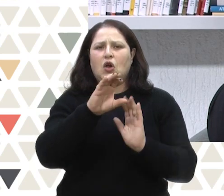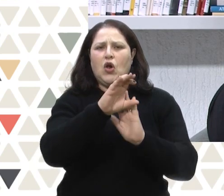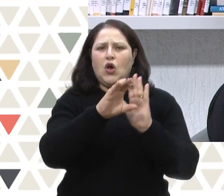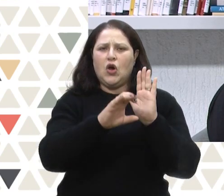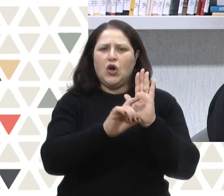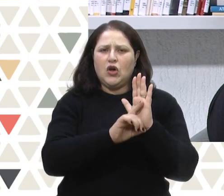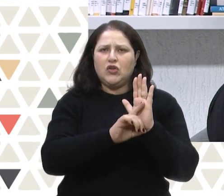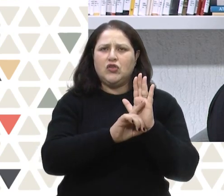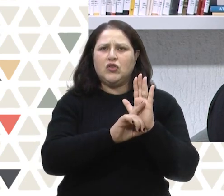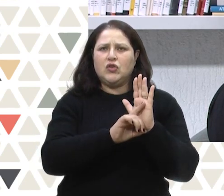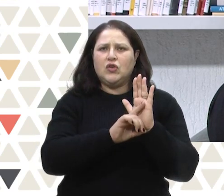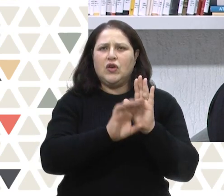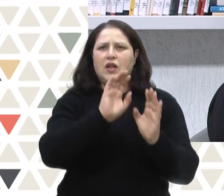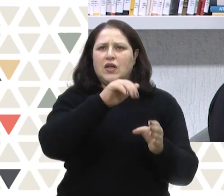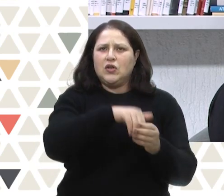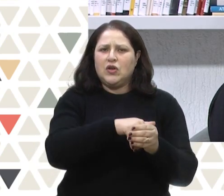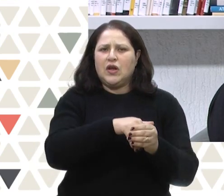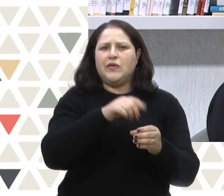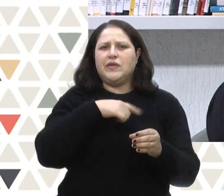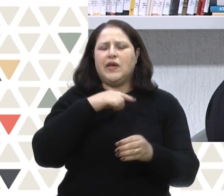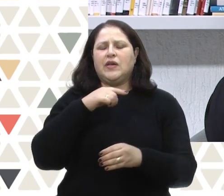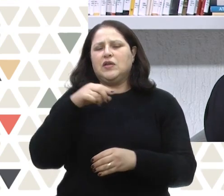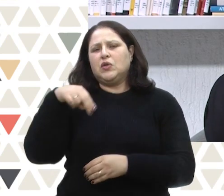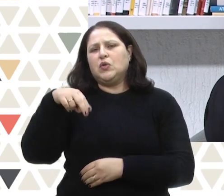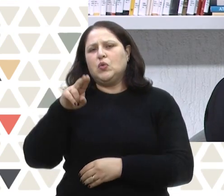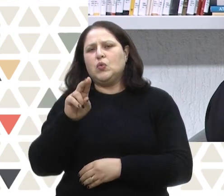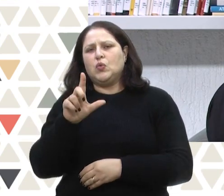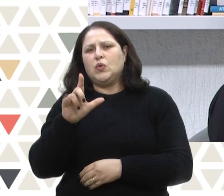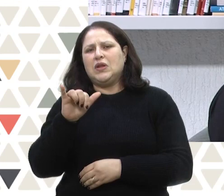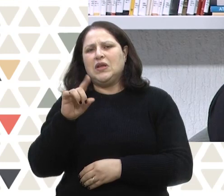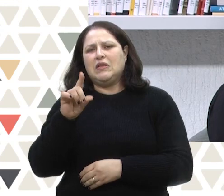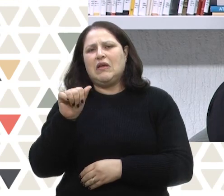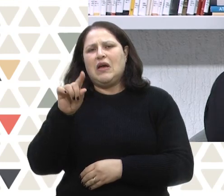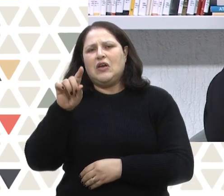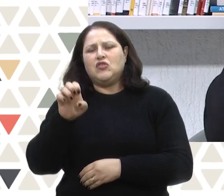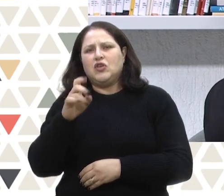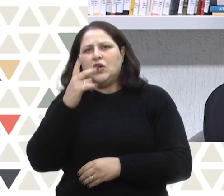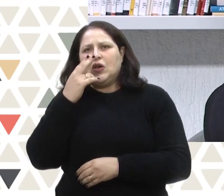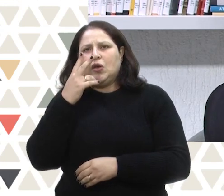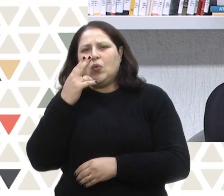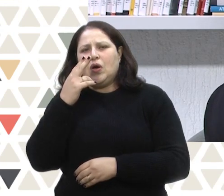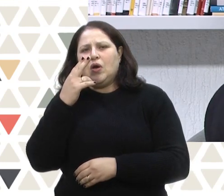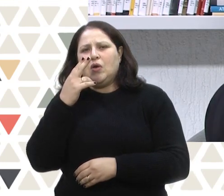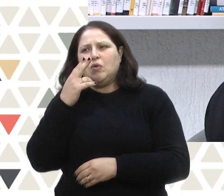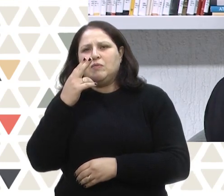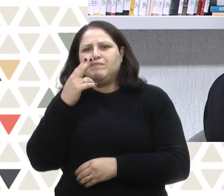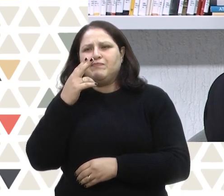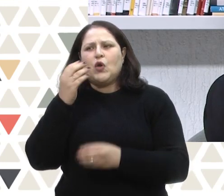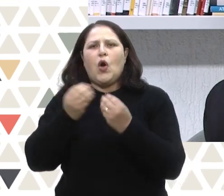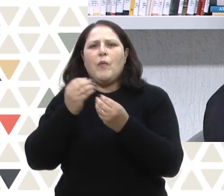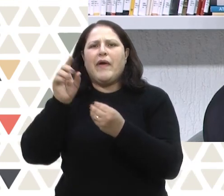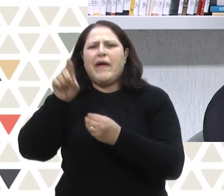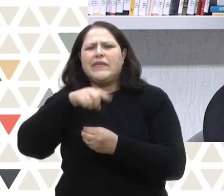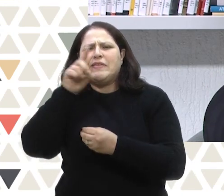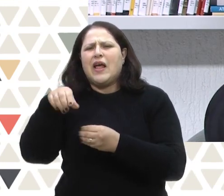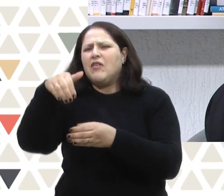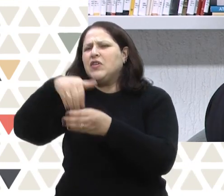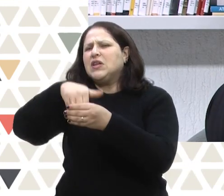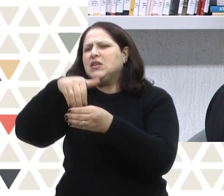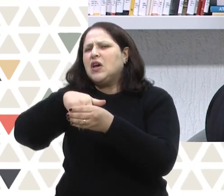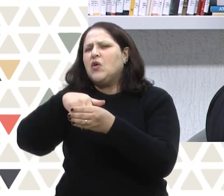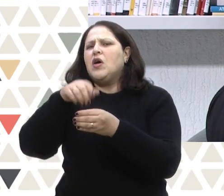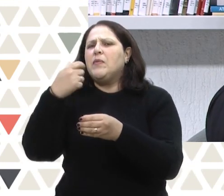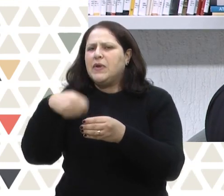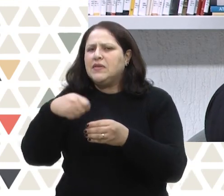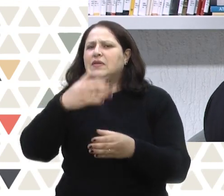no processo eleitoral, mas aquela nulidade definida por ação judicial, por ordem judicial, como